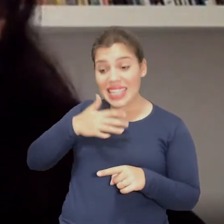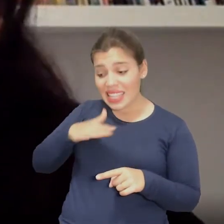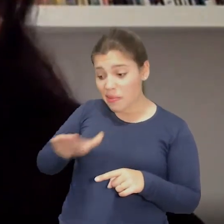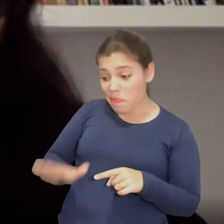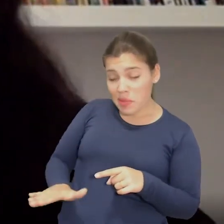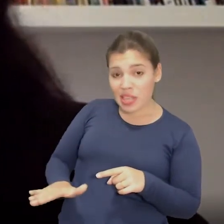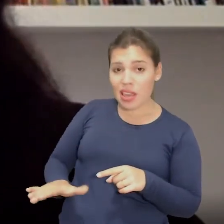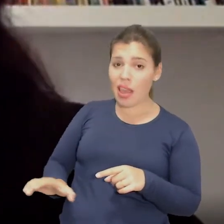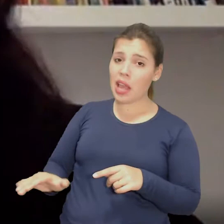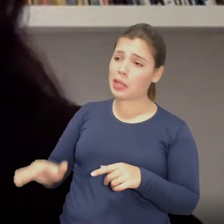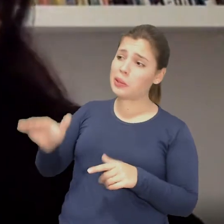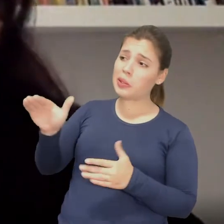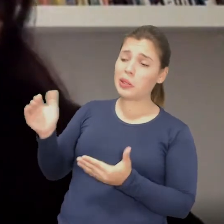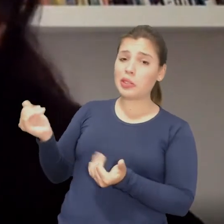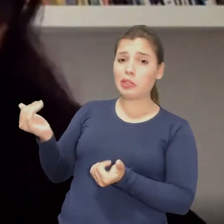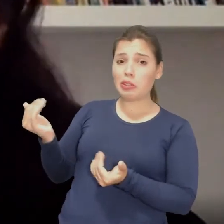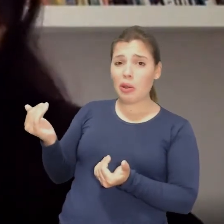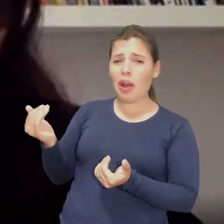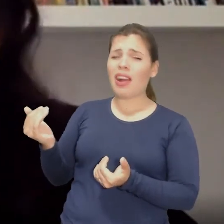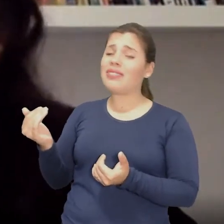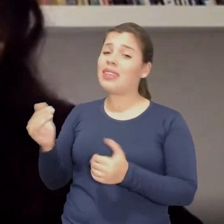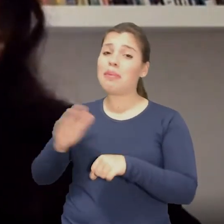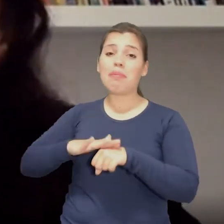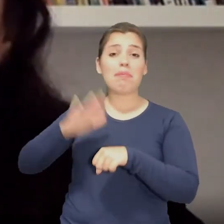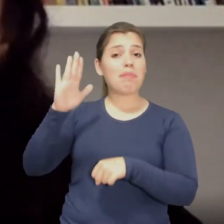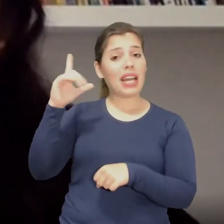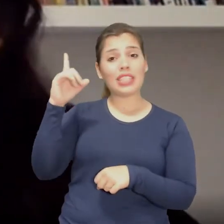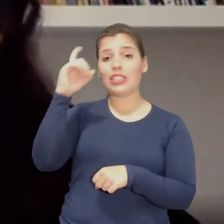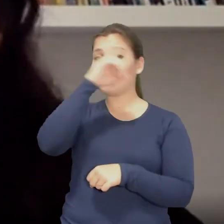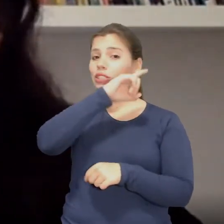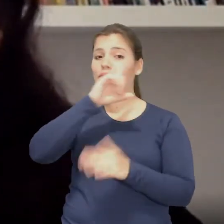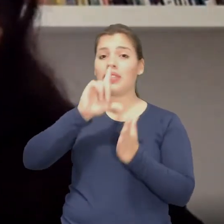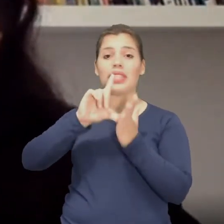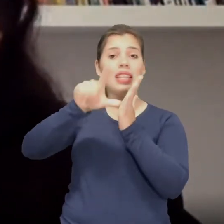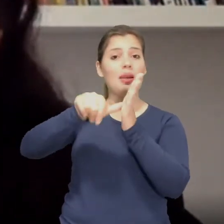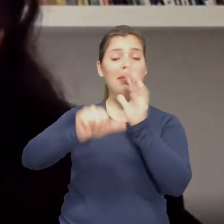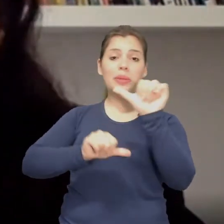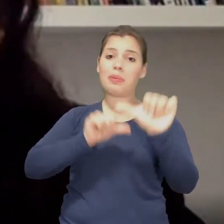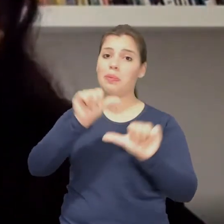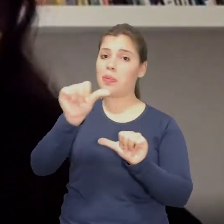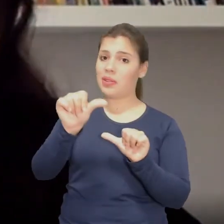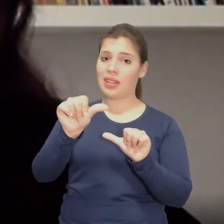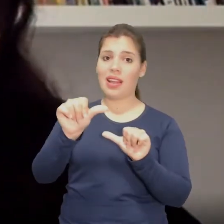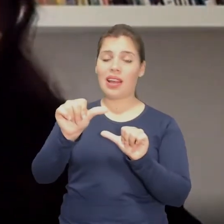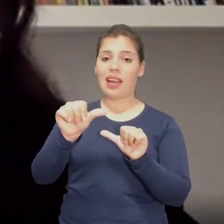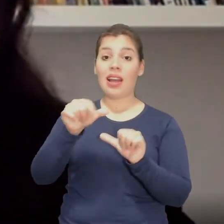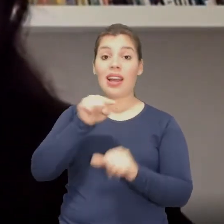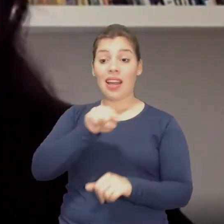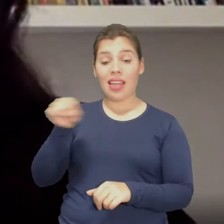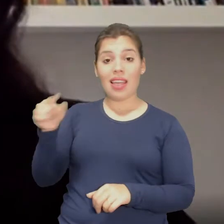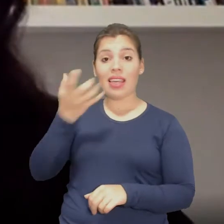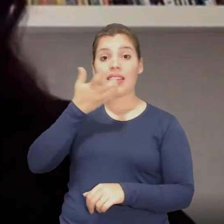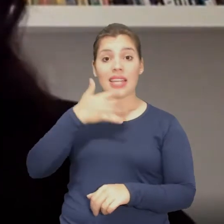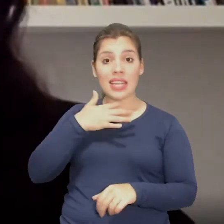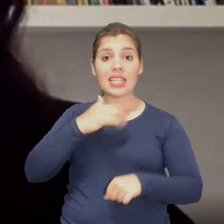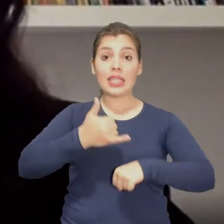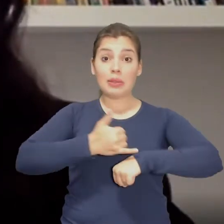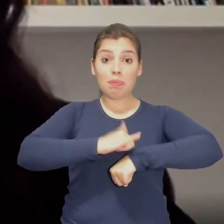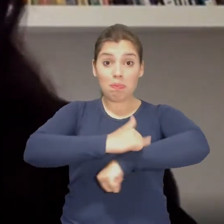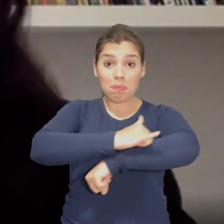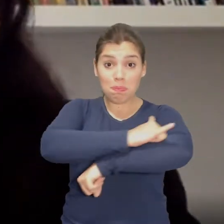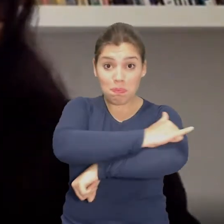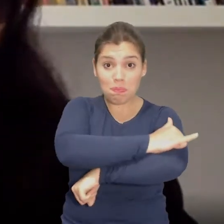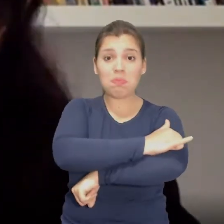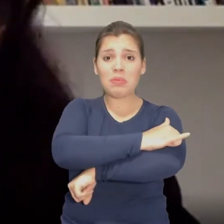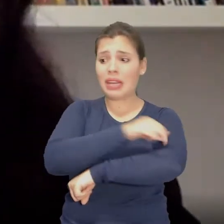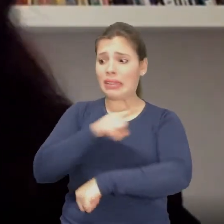qualquer transtorno acontece, ou qualquer doença acontece, mais difícil é de modificar na vida, né? Então, no momento em que as crianças são obesas, e